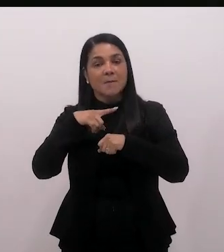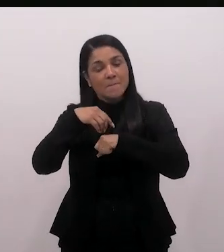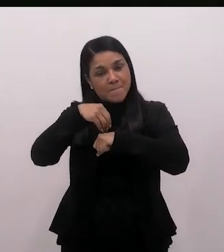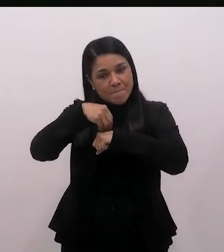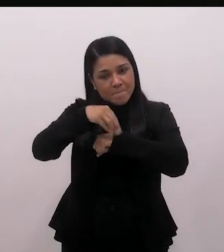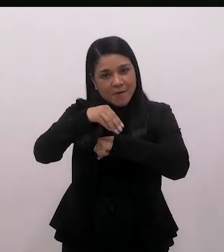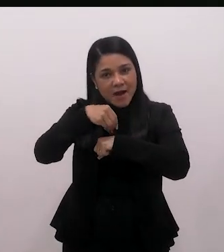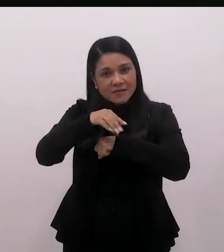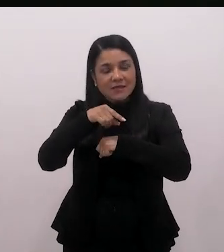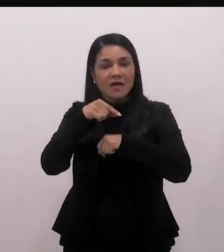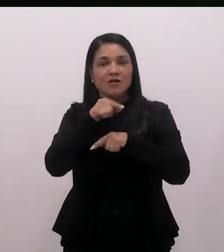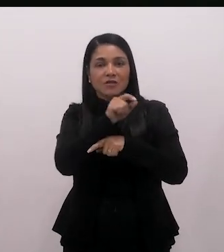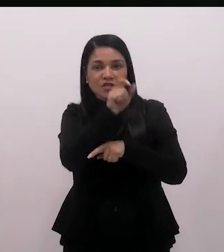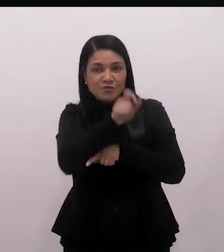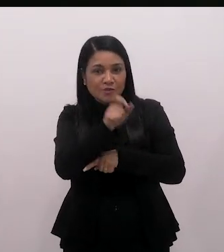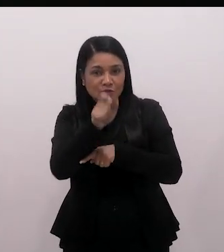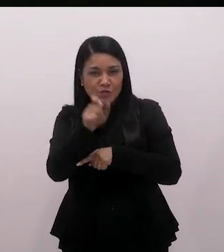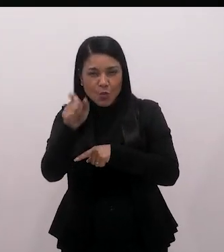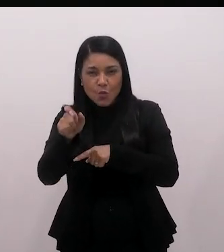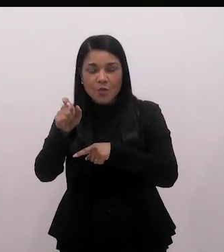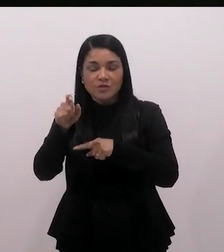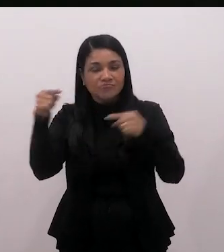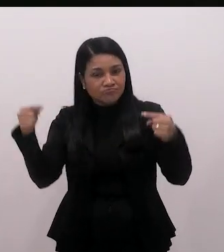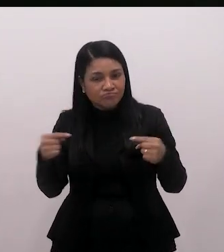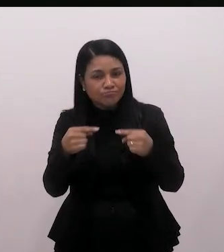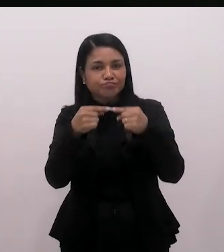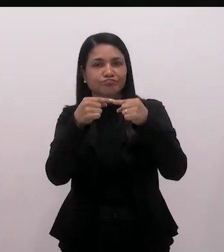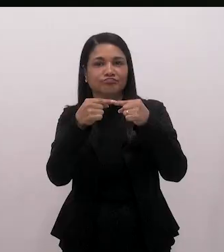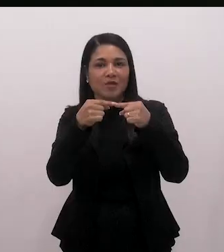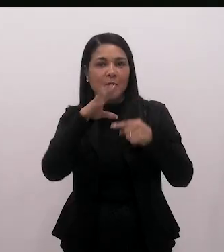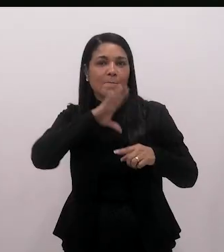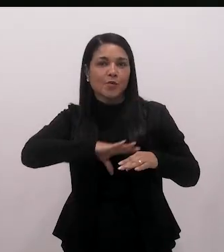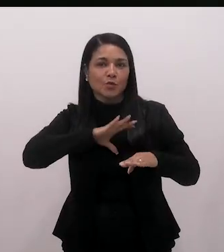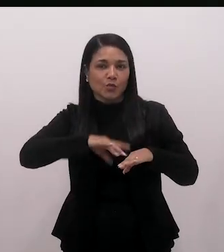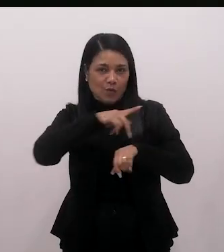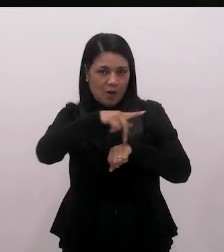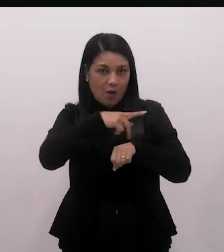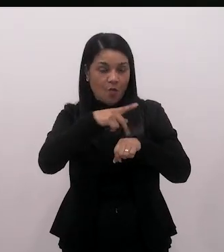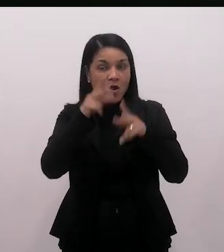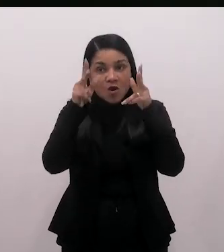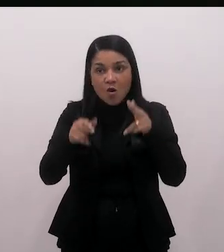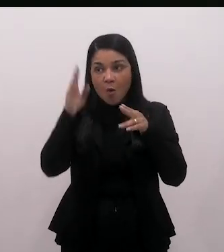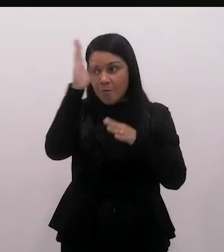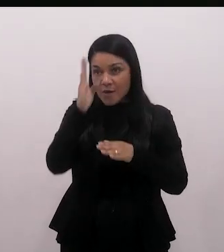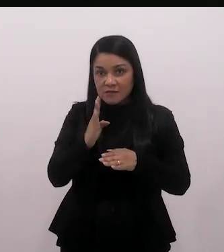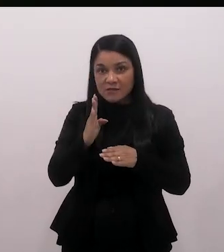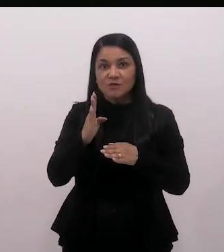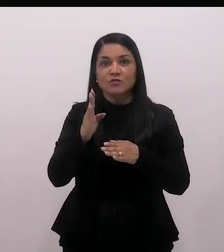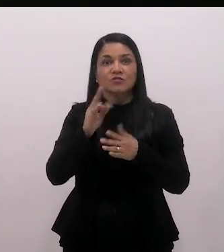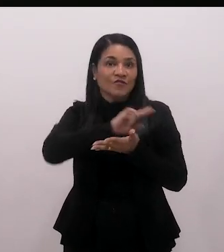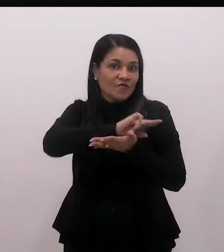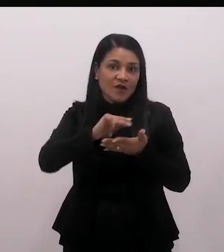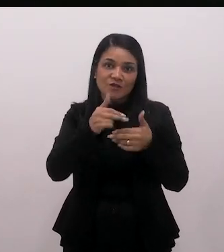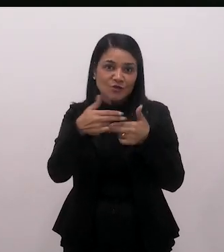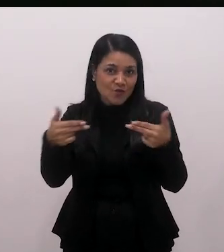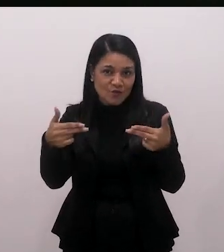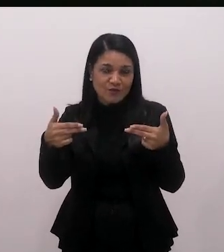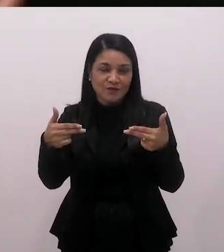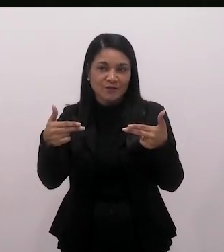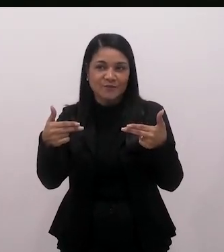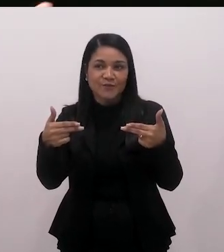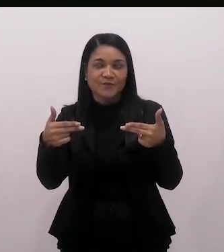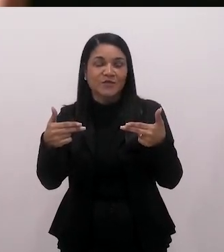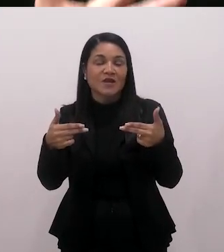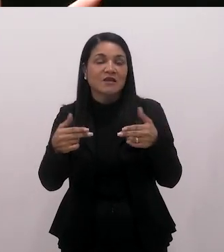clichê do que as pessoas associam a Portugal, como o Brasil não é só samba, tem tanta coisa mais no Brasil. Com certeza. É claro que